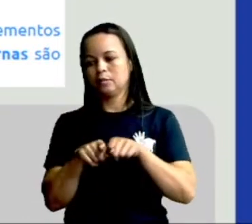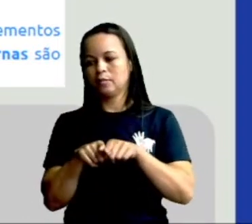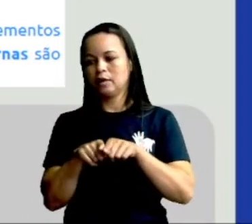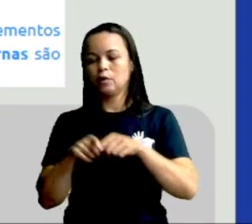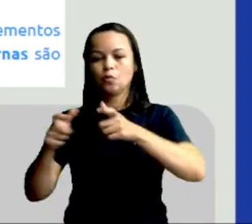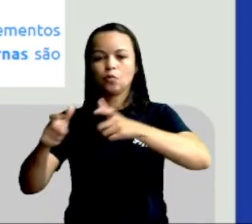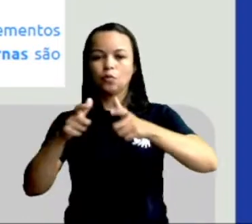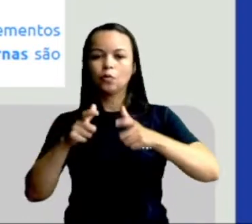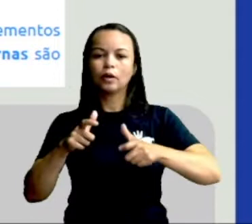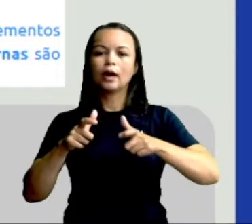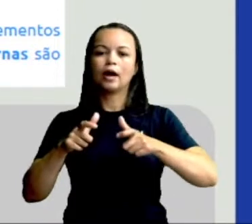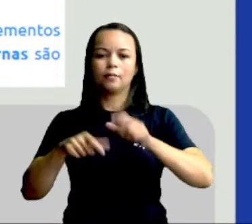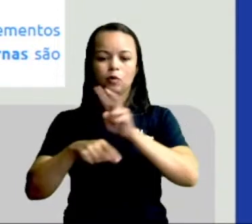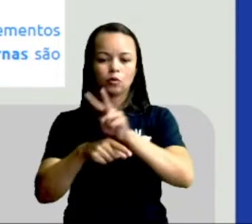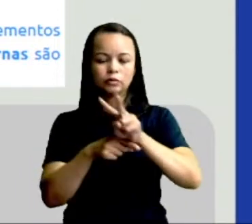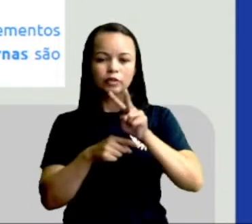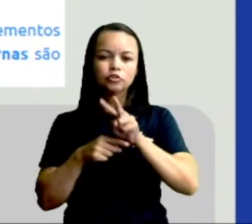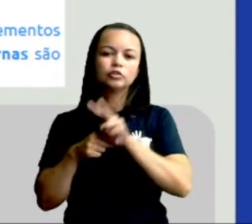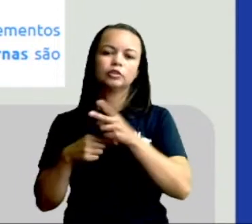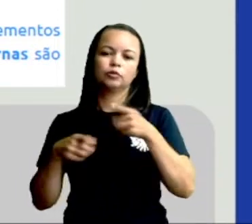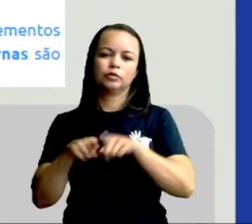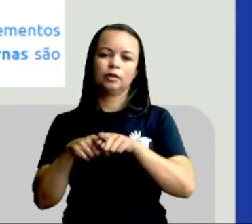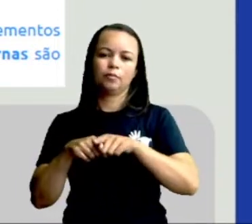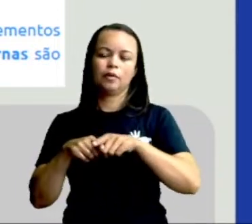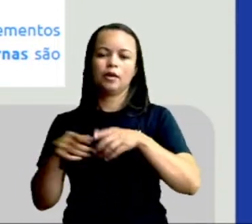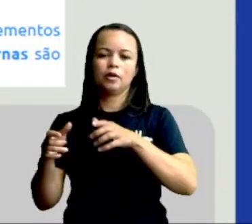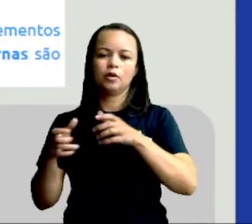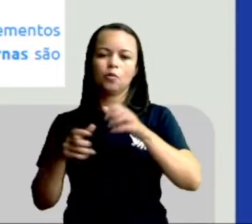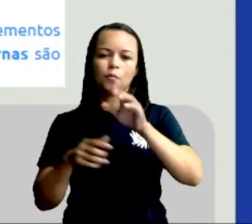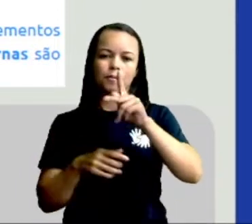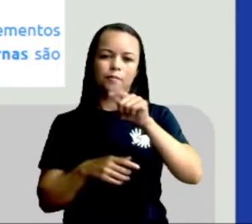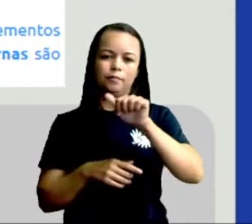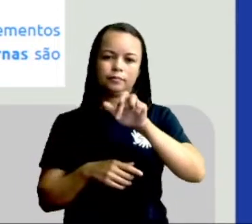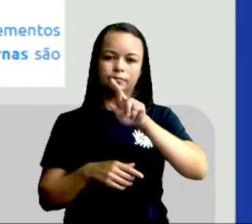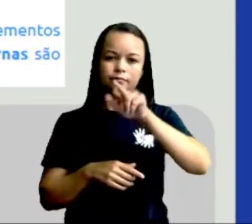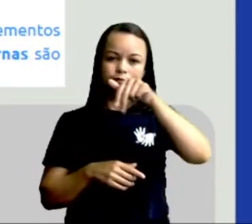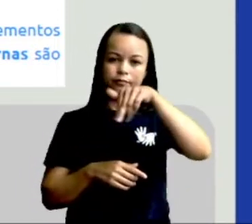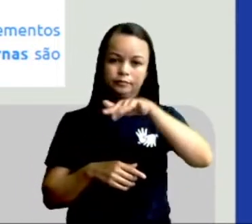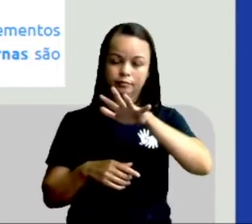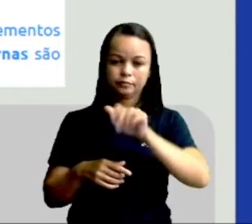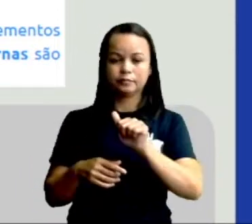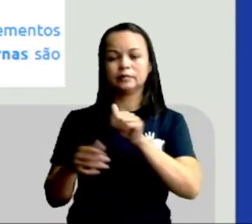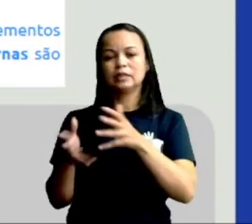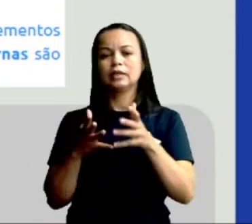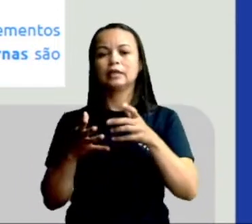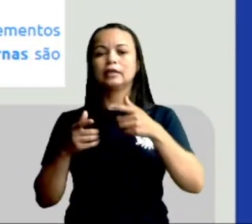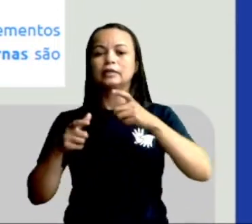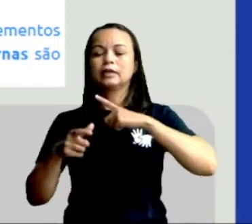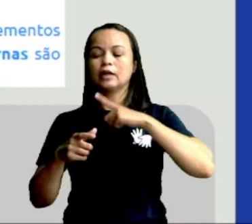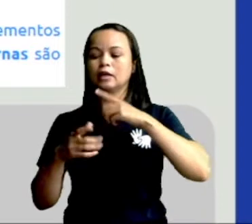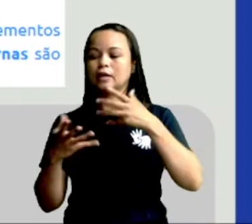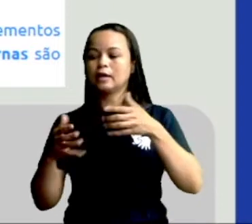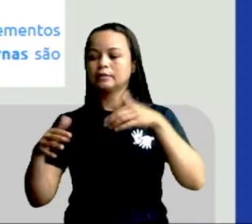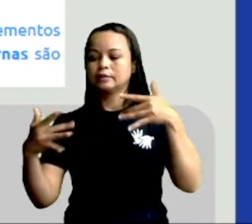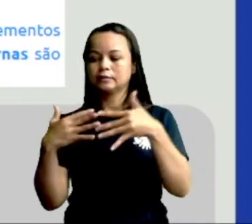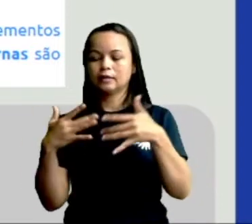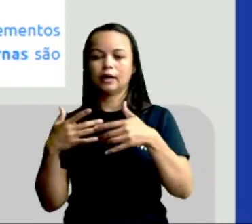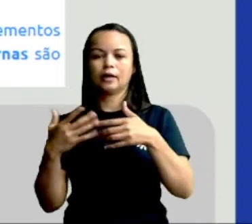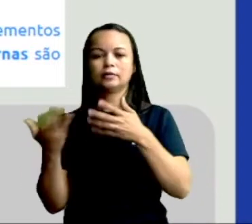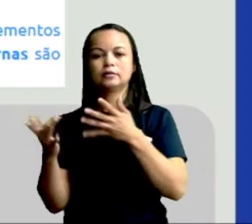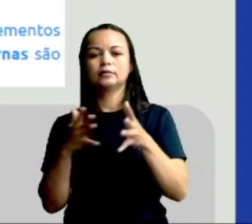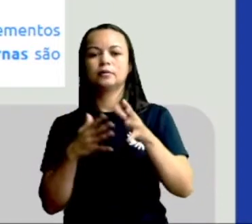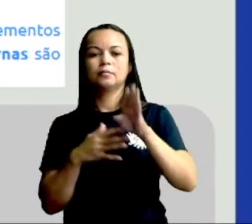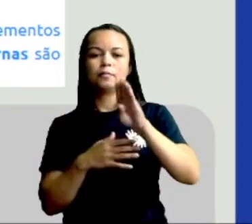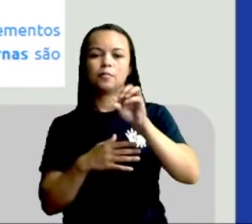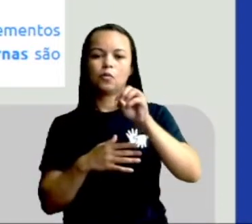conservação e os parques nacionais um belo exemplo de paisagem natural é o município de Bonito localizado no